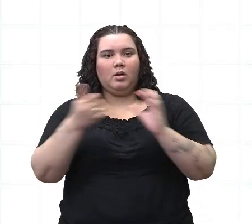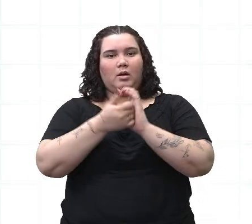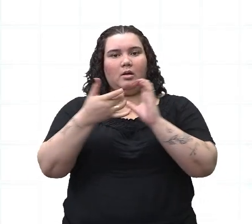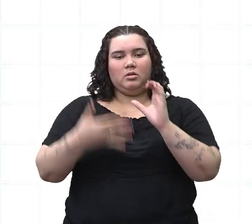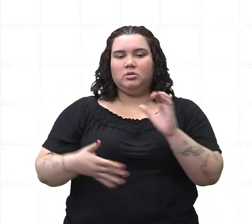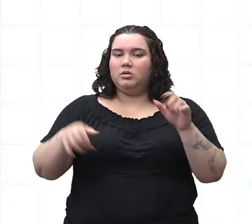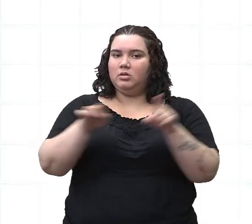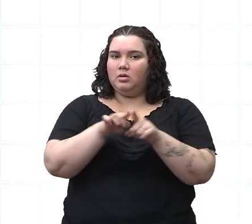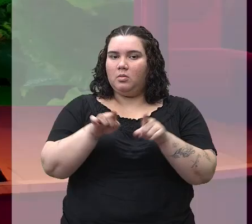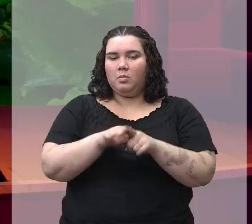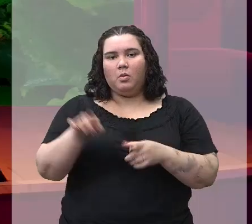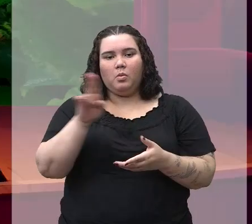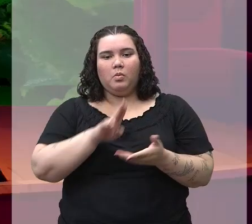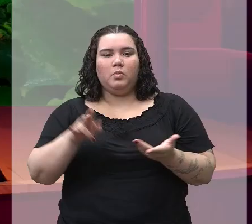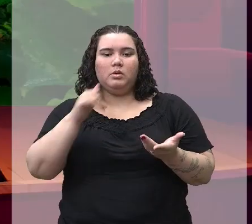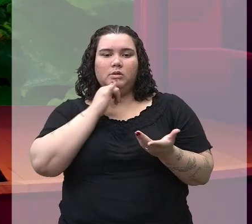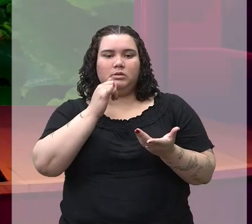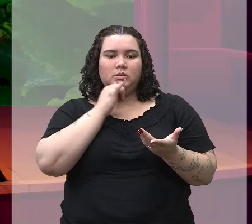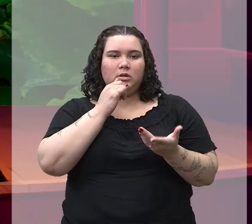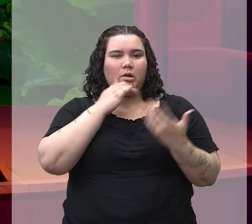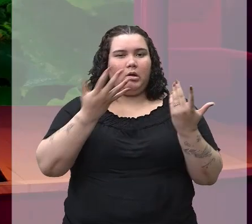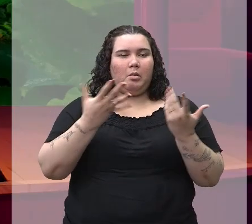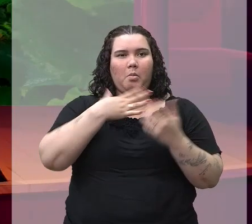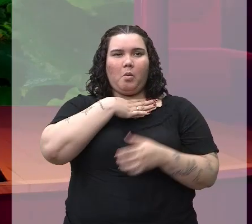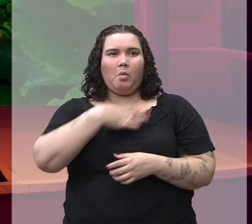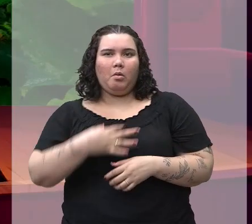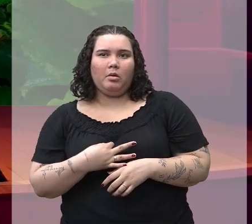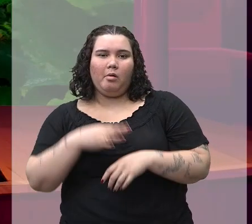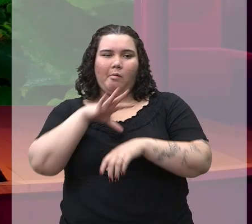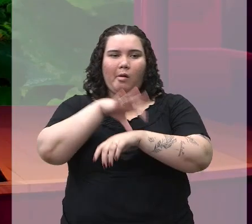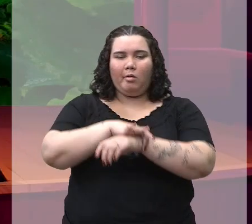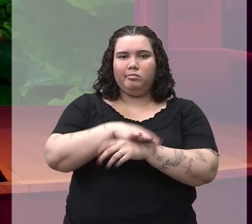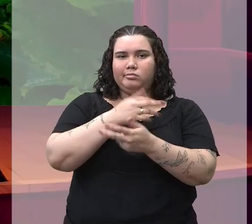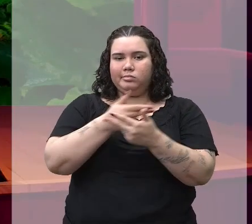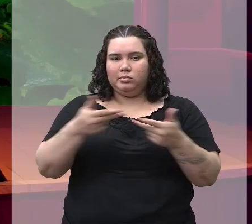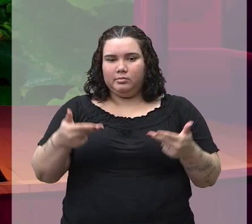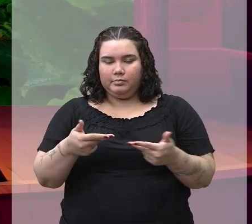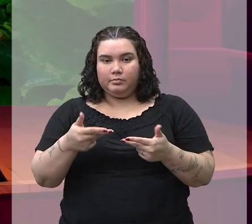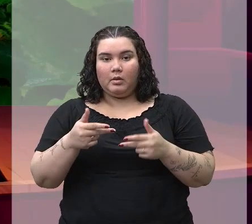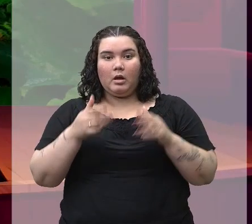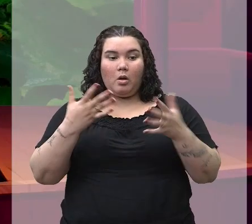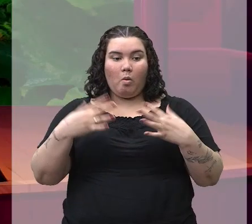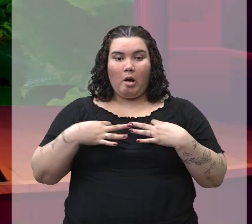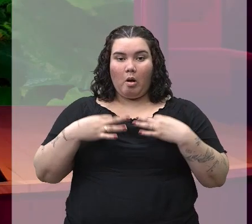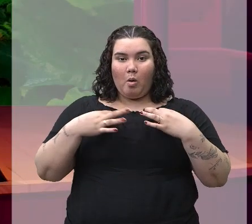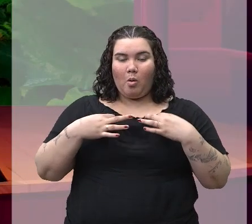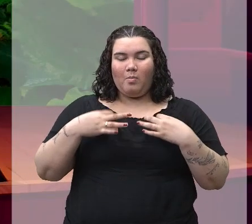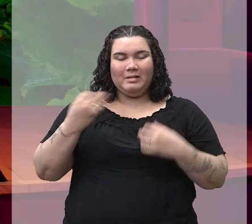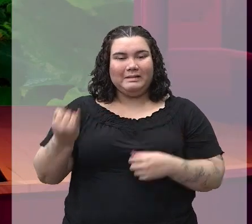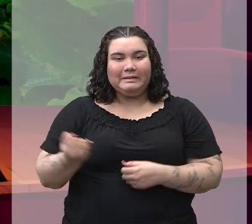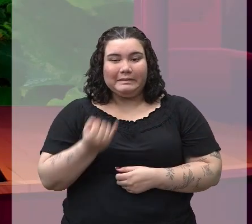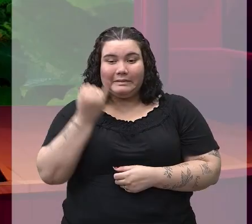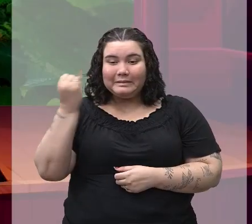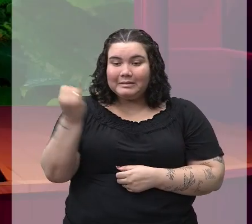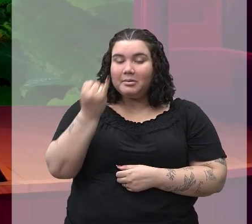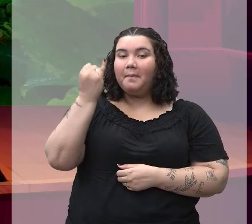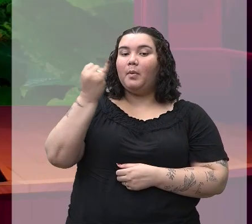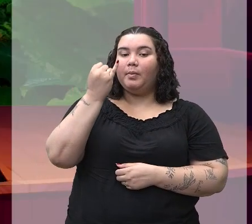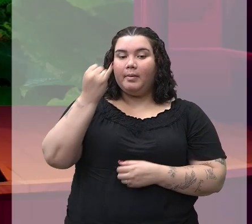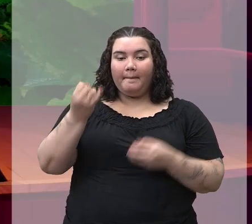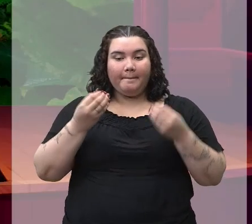a presença dos acessórios. E o figurino ele é importantíssimo para